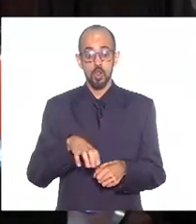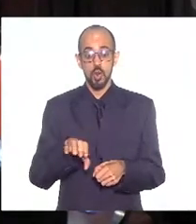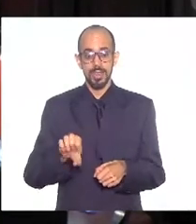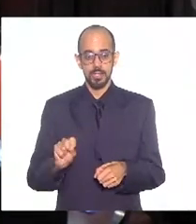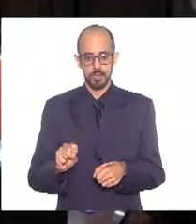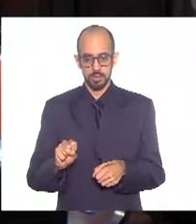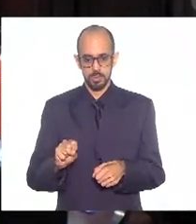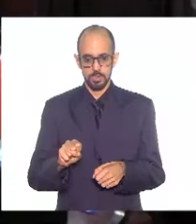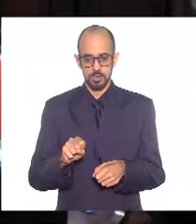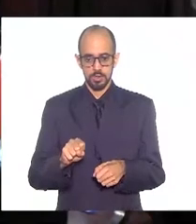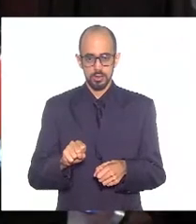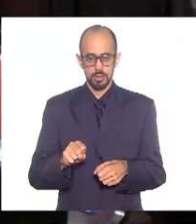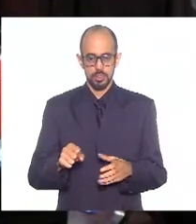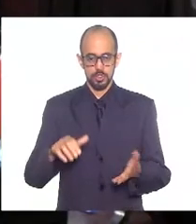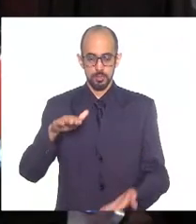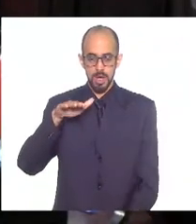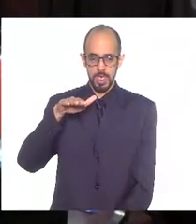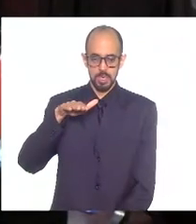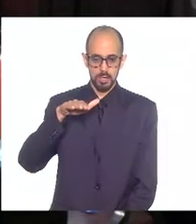equivalente.